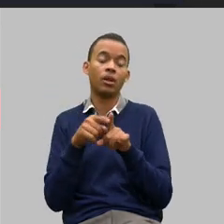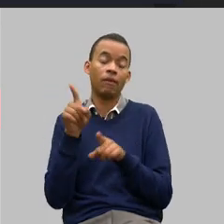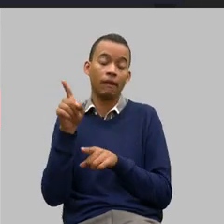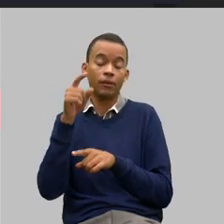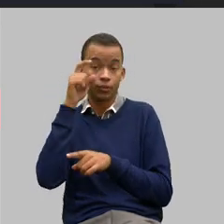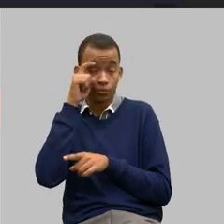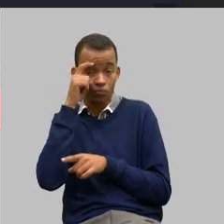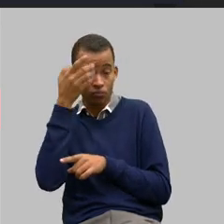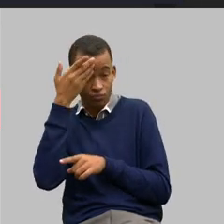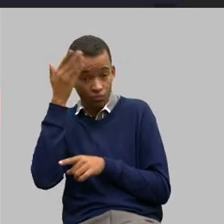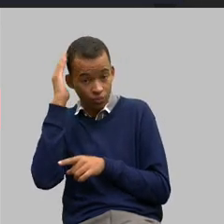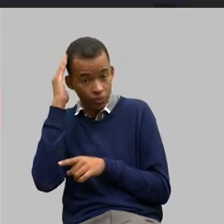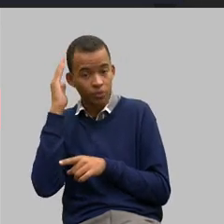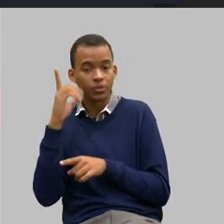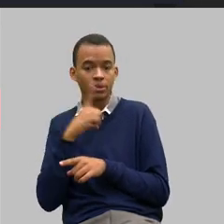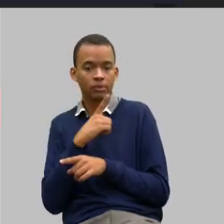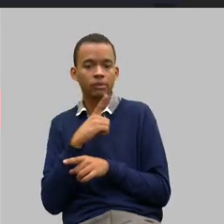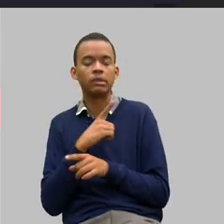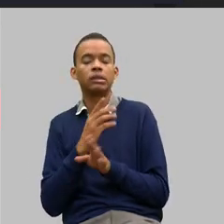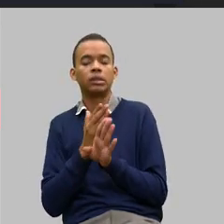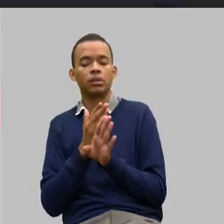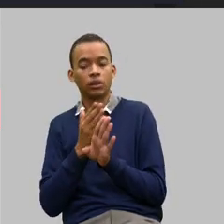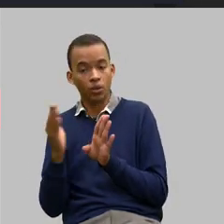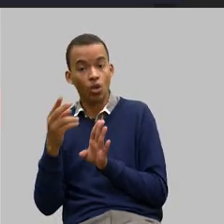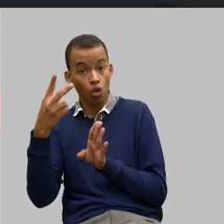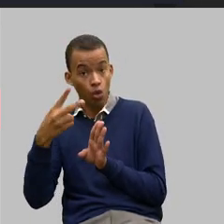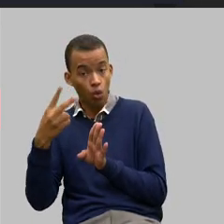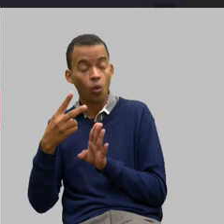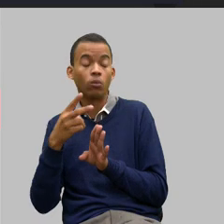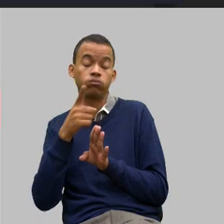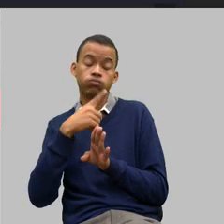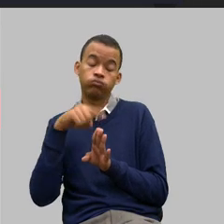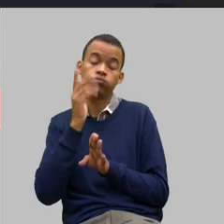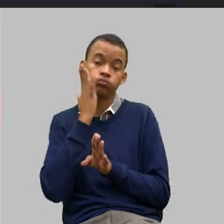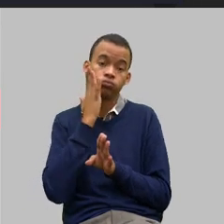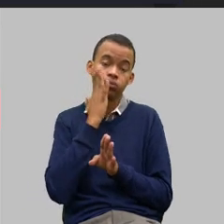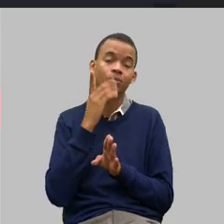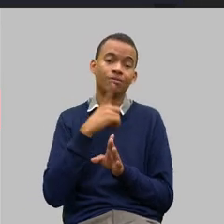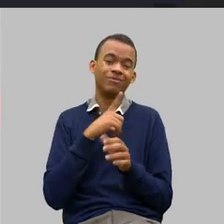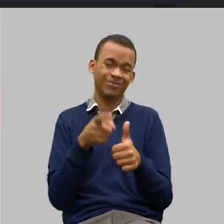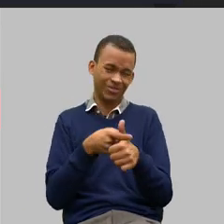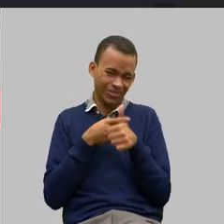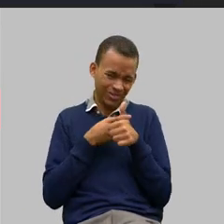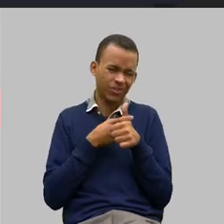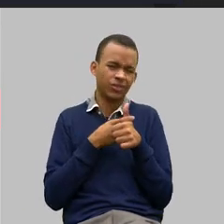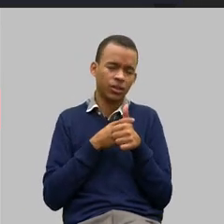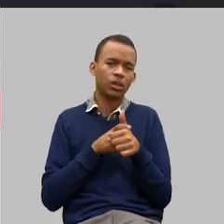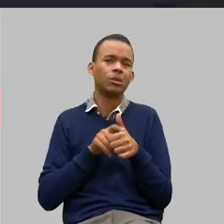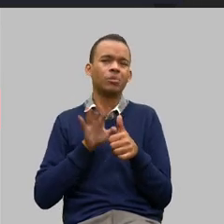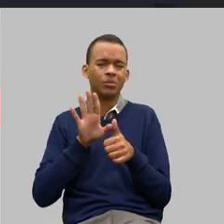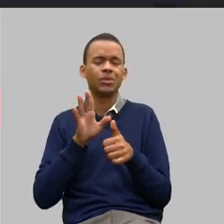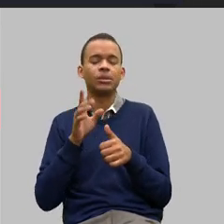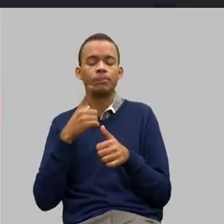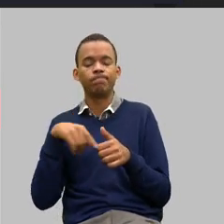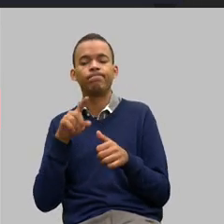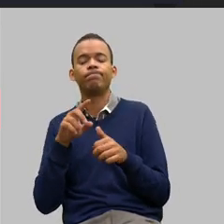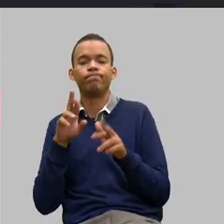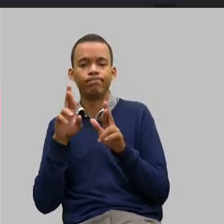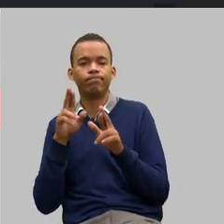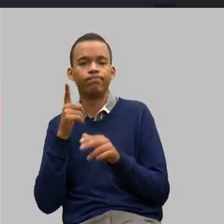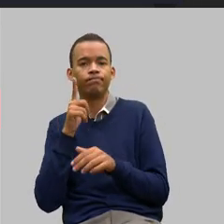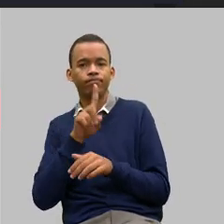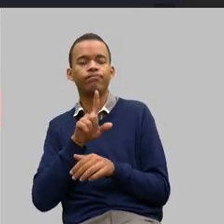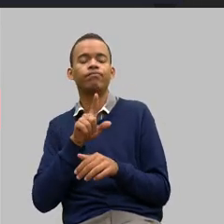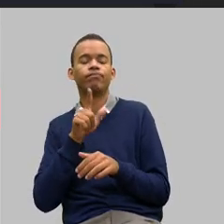e que a gente espera que vai chegar né num bom termo agora eh todo né o recurso possível tem sido destinado